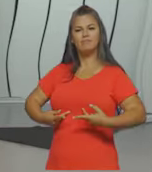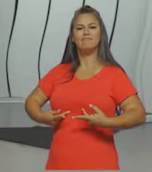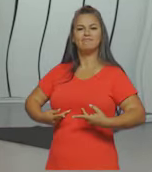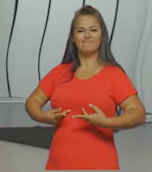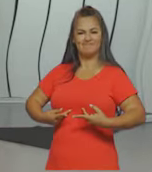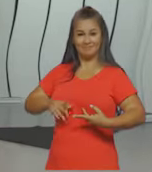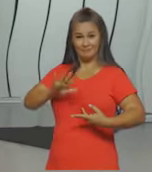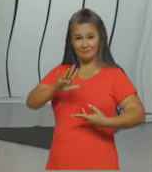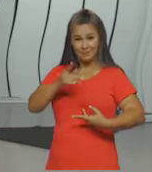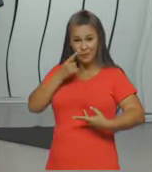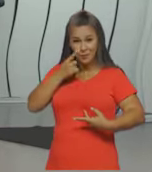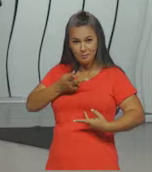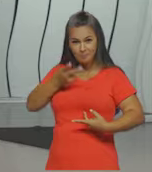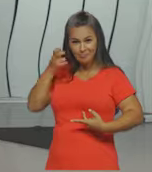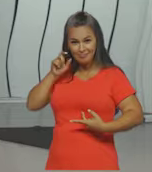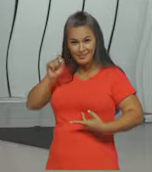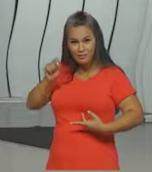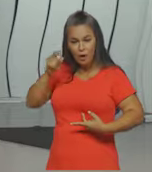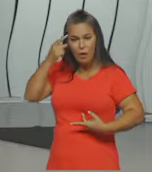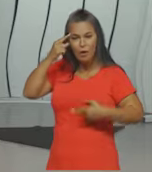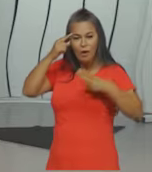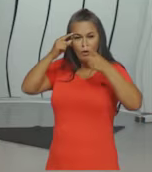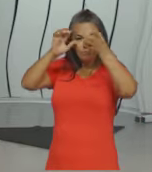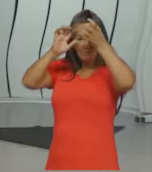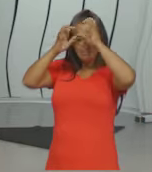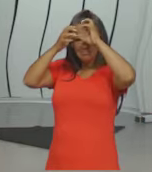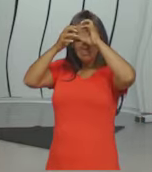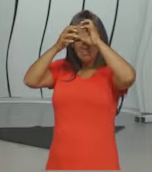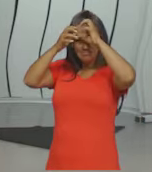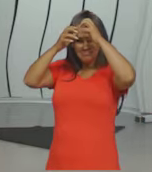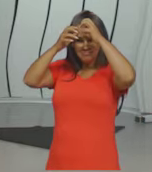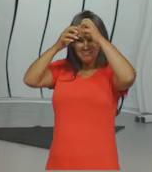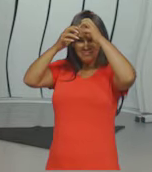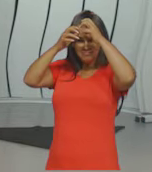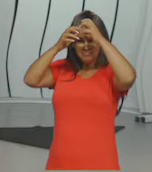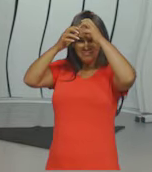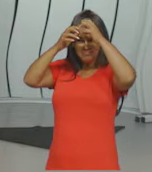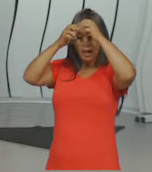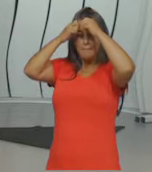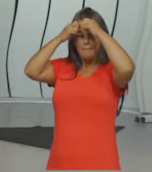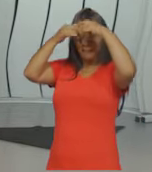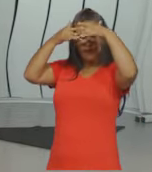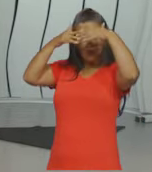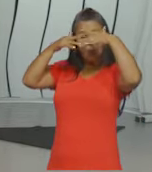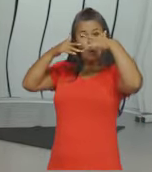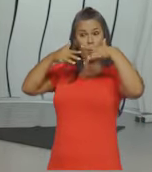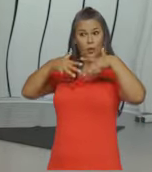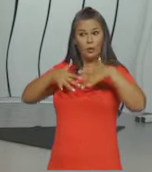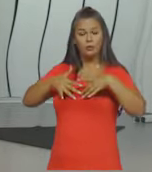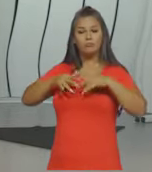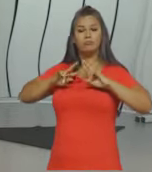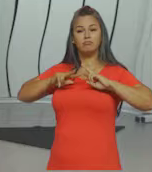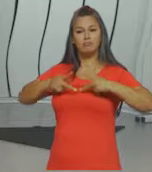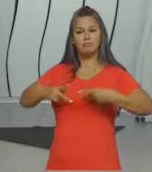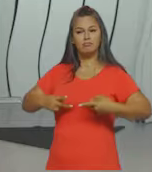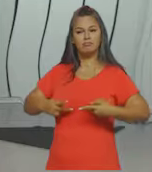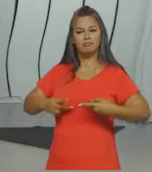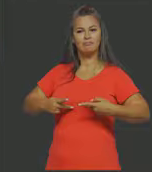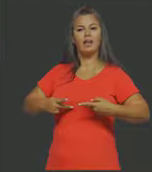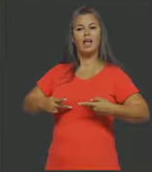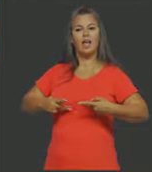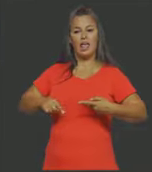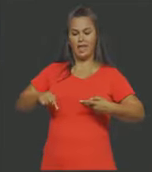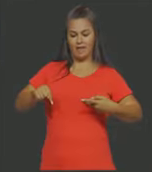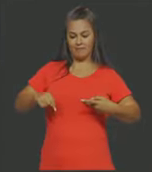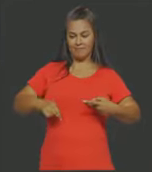um hormônio, tá? Que é o FSH, não precisa decorar isso. Esse hormônio vai despertar